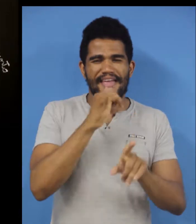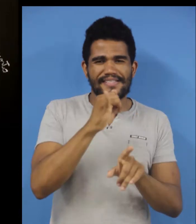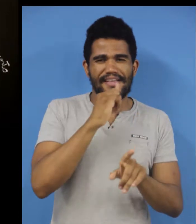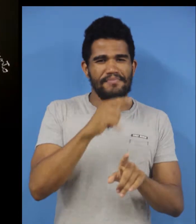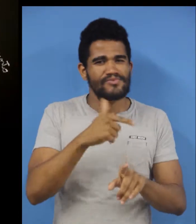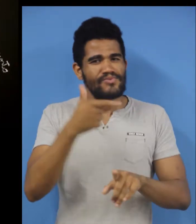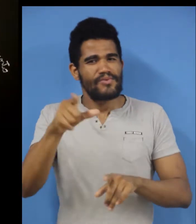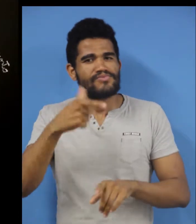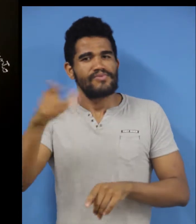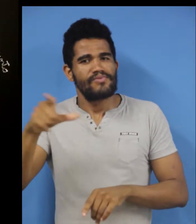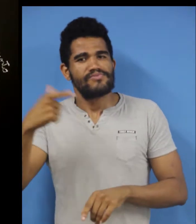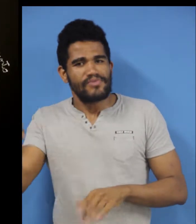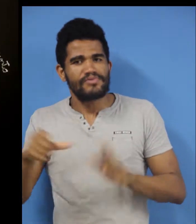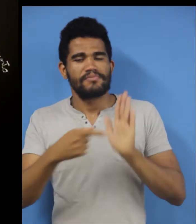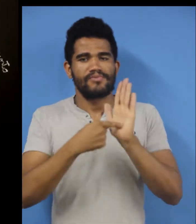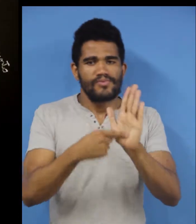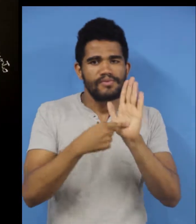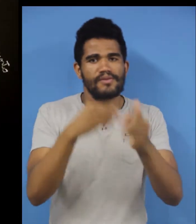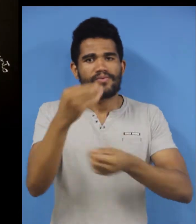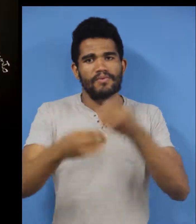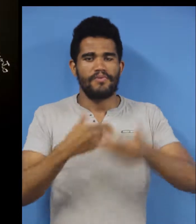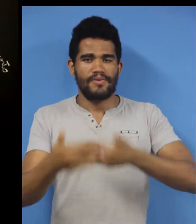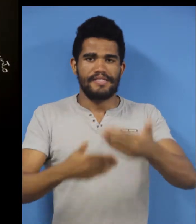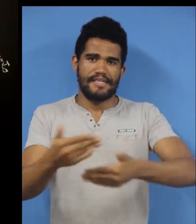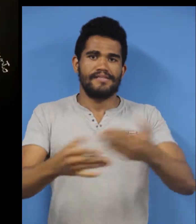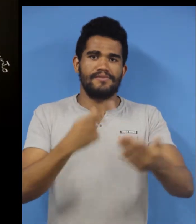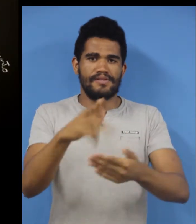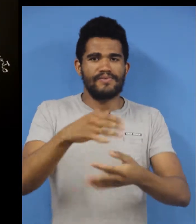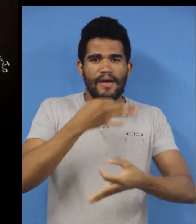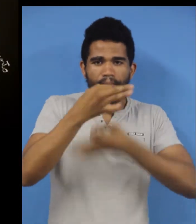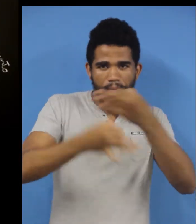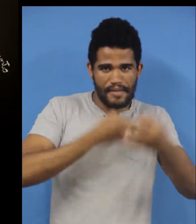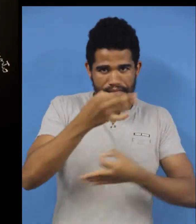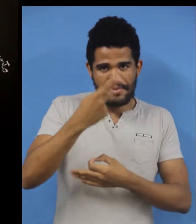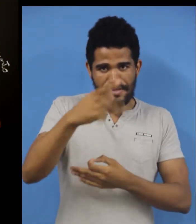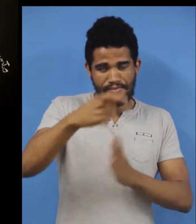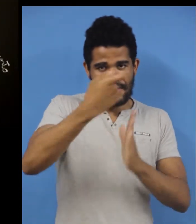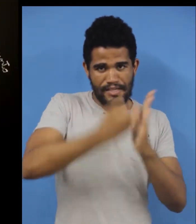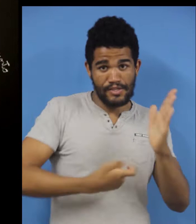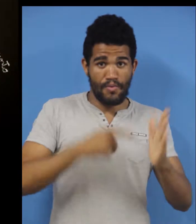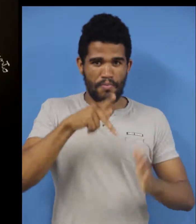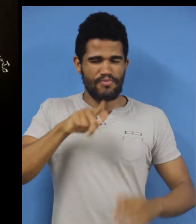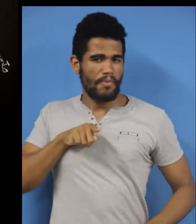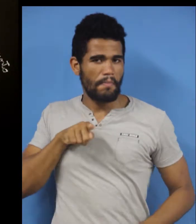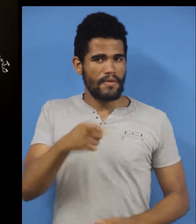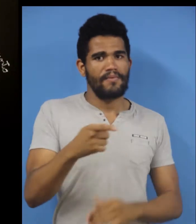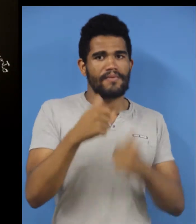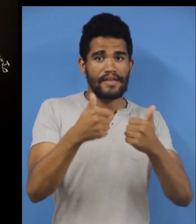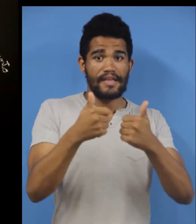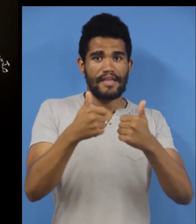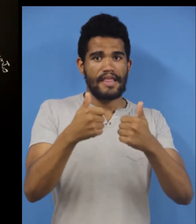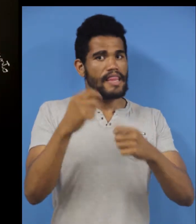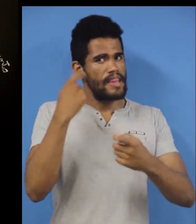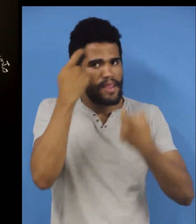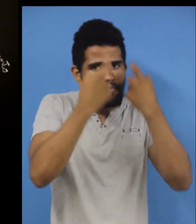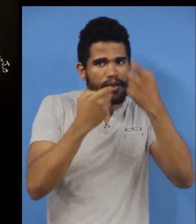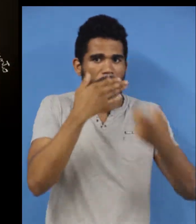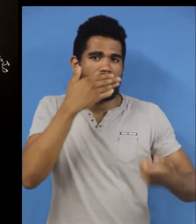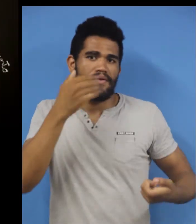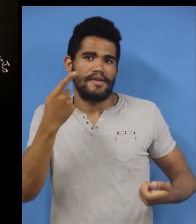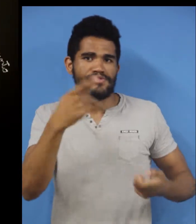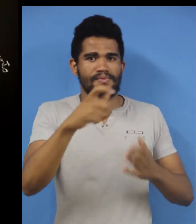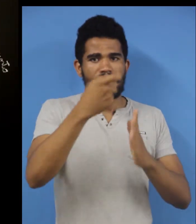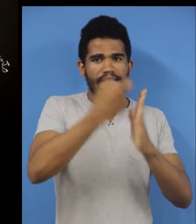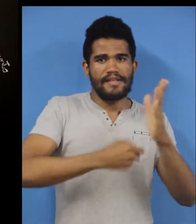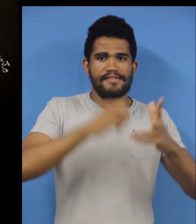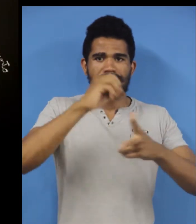vou trazer exemplos mostrando pra vocês como é que essa construção da argumentação é feita nas redações de nota 1000. Então, não se preocupa, o negócio só